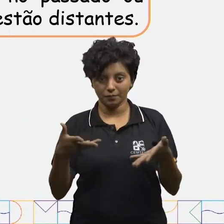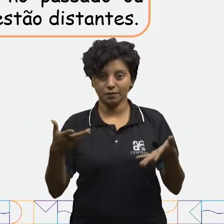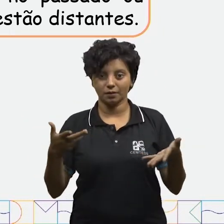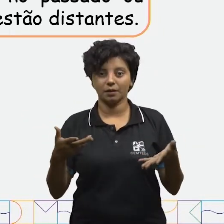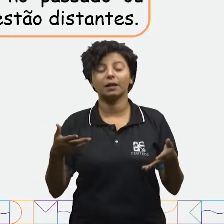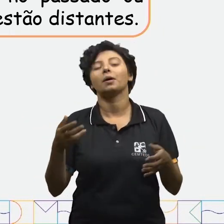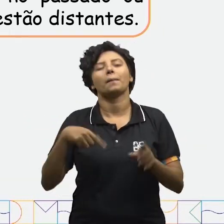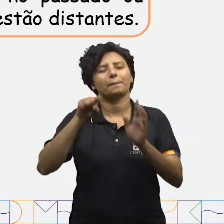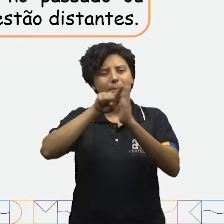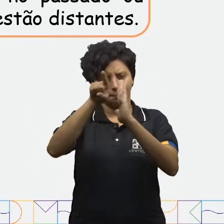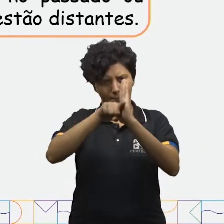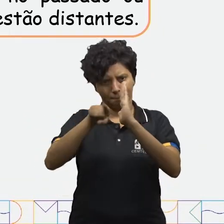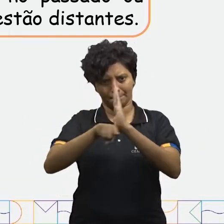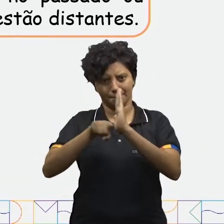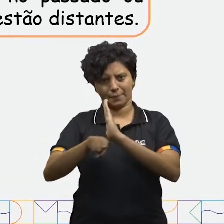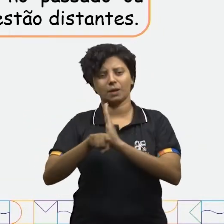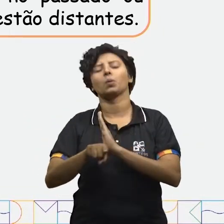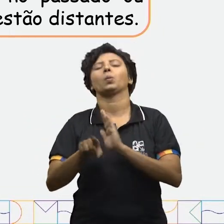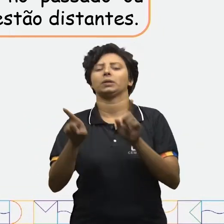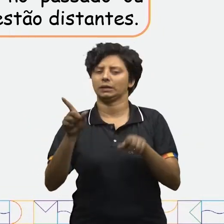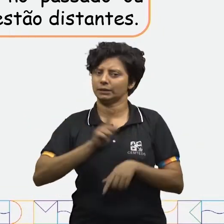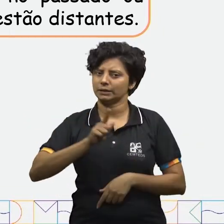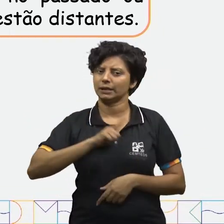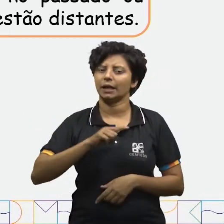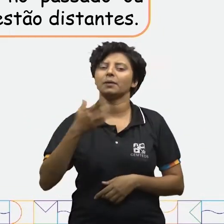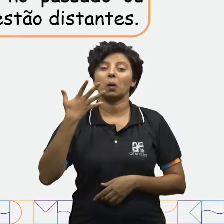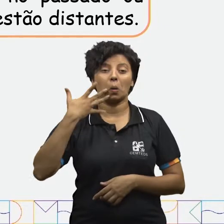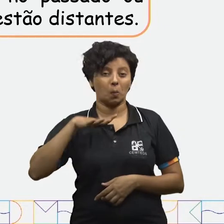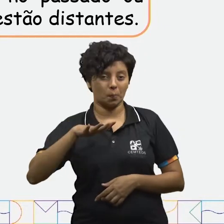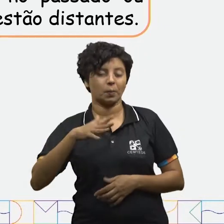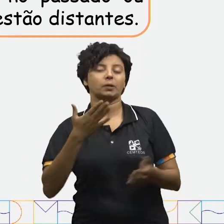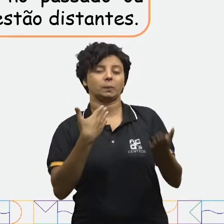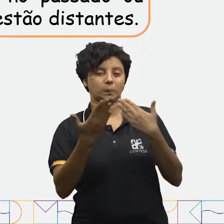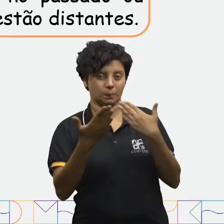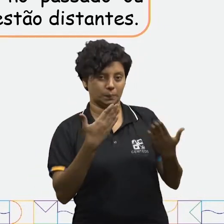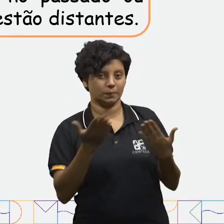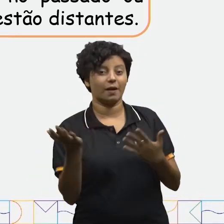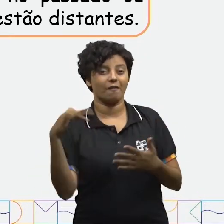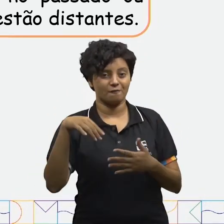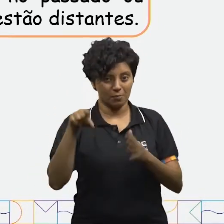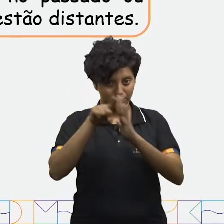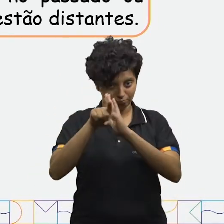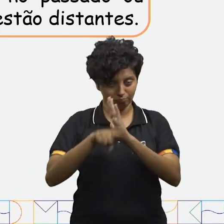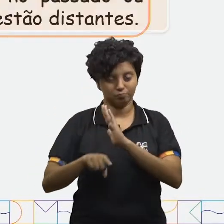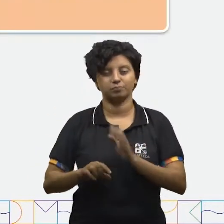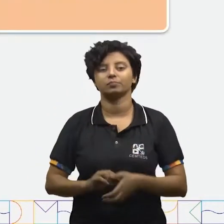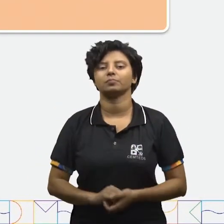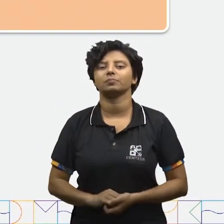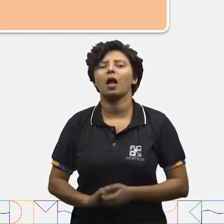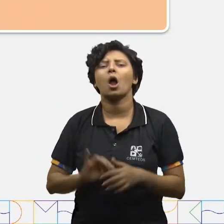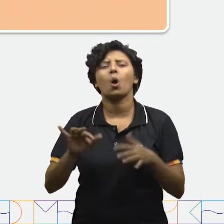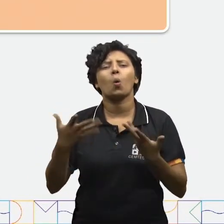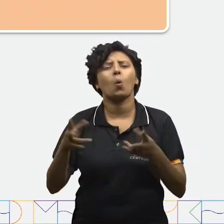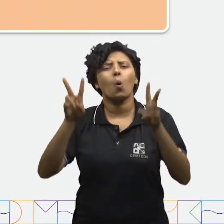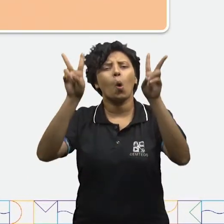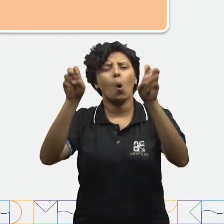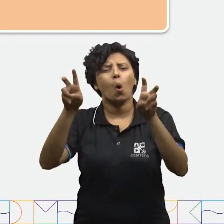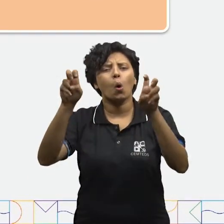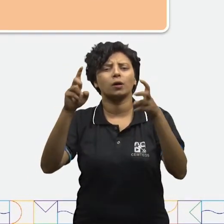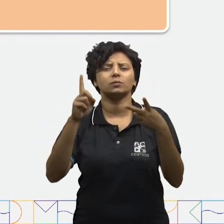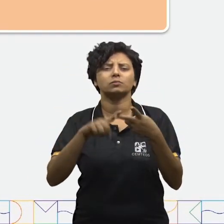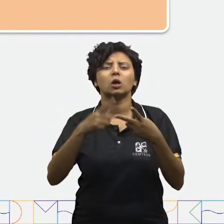agora responda comigo algumas questões dessa conversa espontânea que eu tive com a professora Mônica. Qual era o assunto